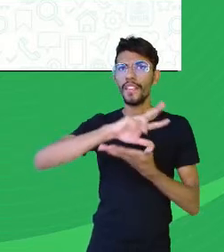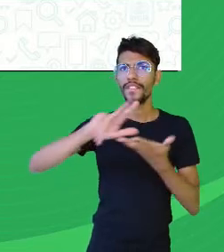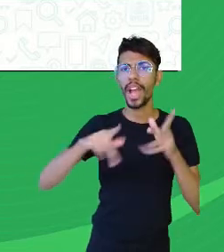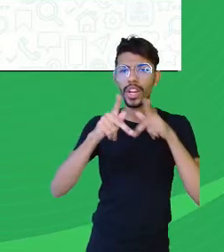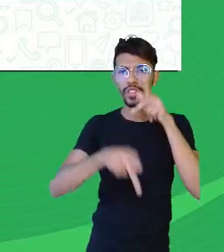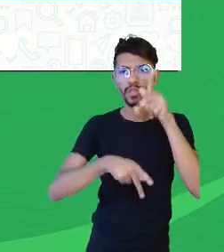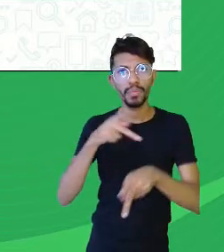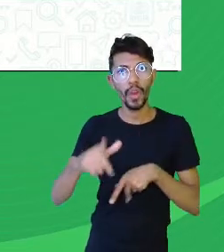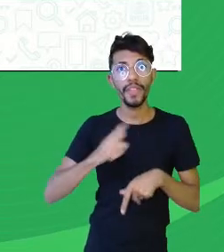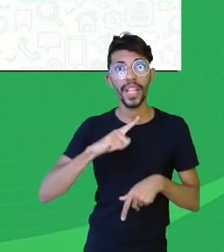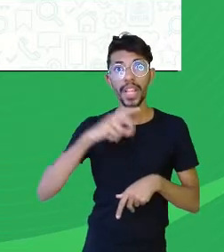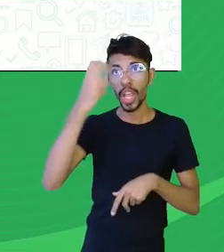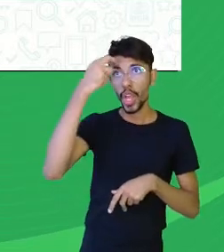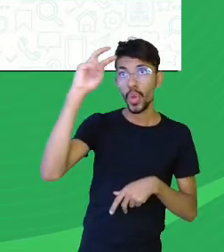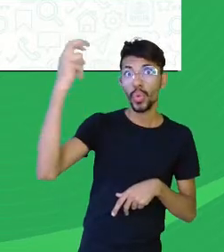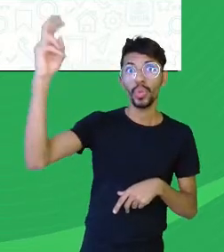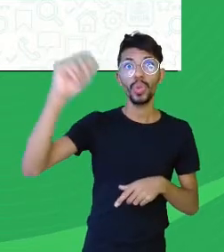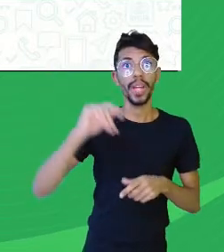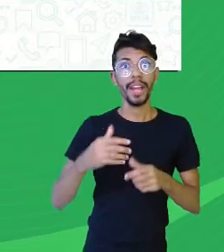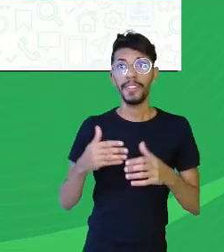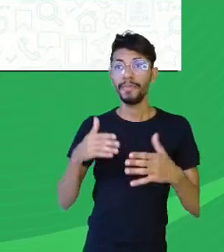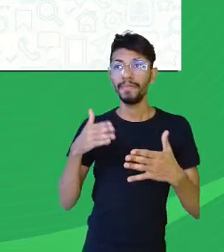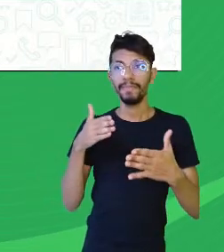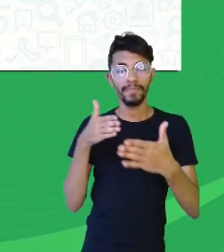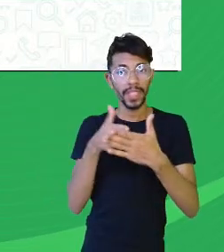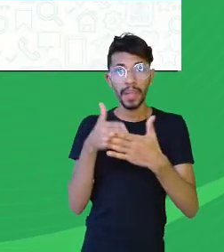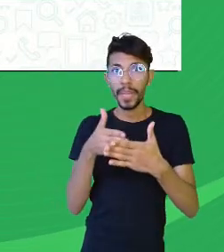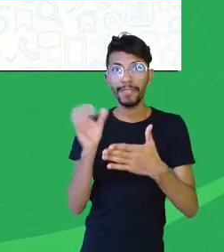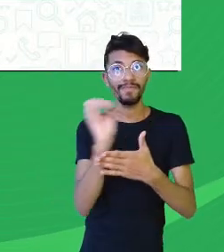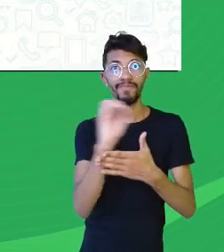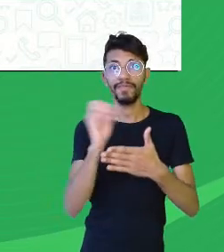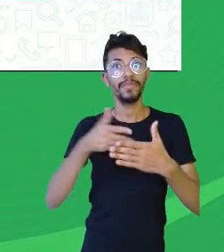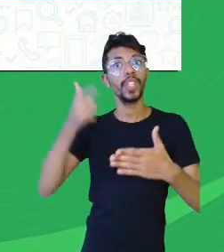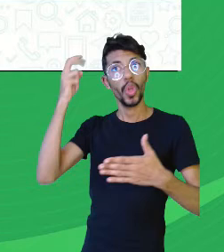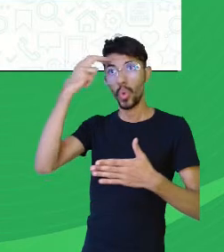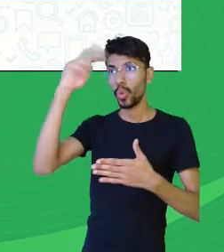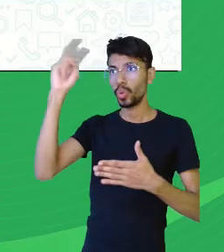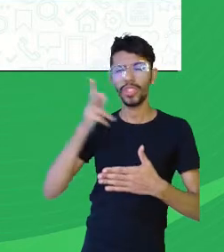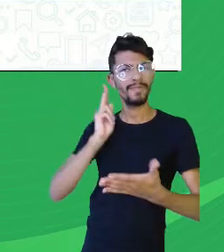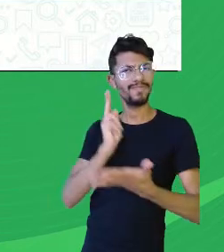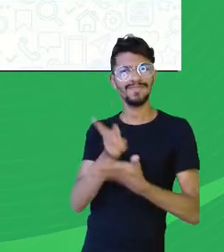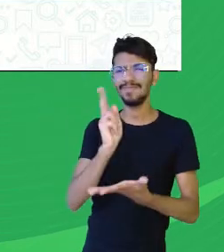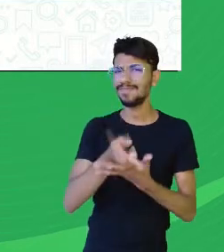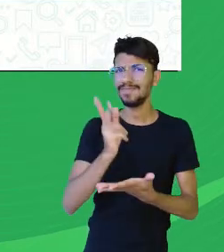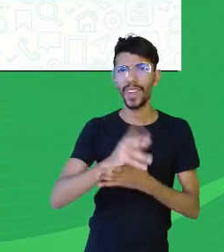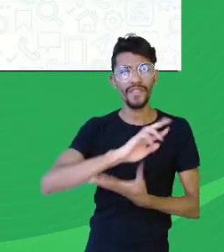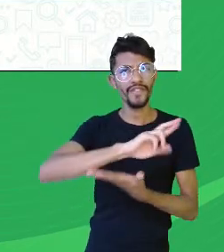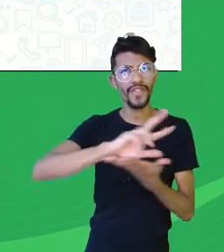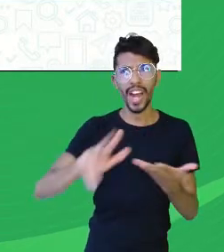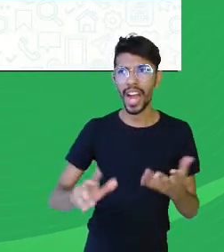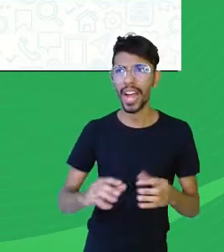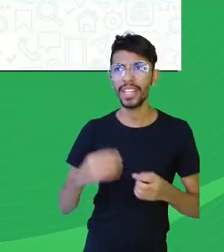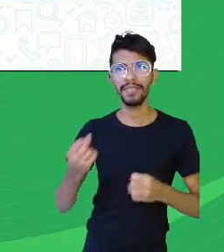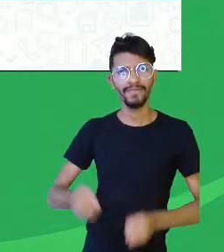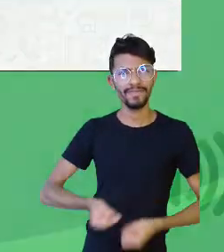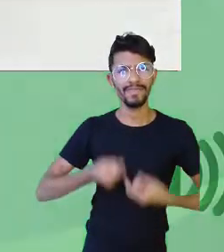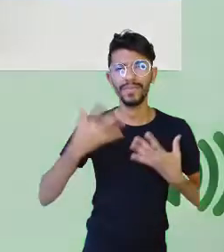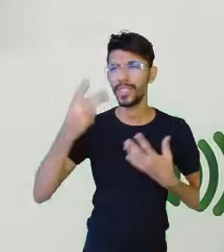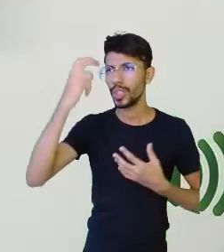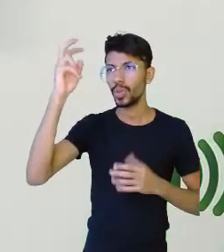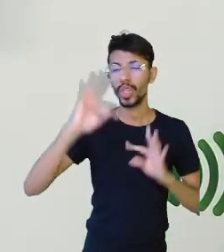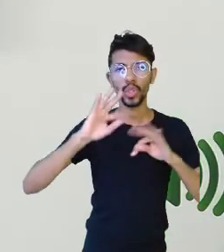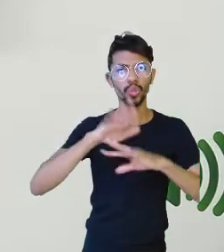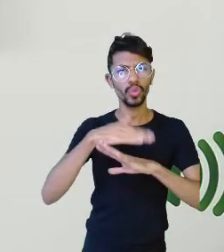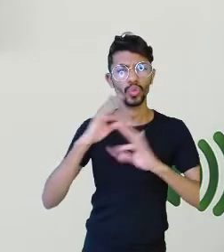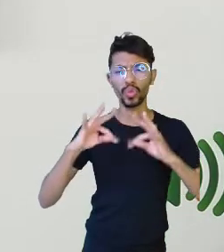assim praticamente infinita, né? Não tem como mensurar o tamanho da cultura, as manifestações culturais, tudo que a África